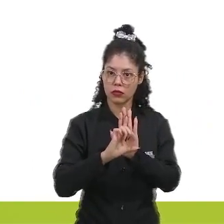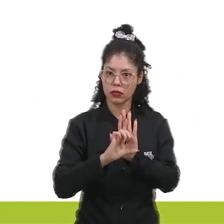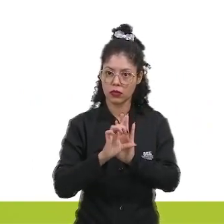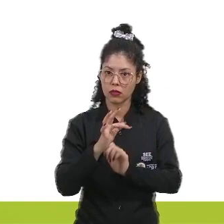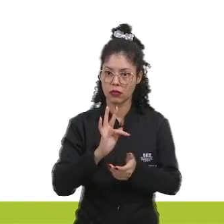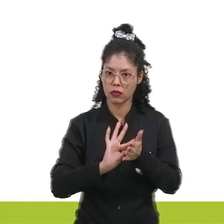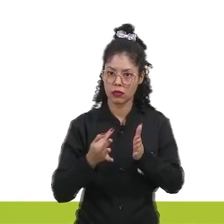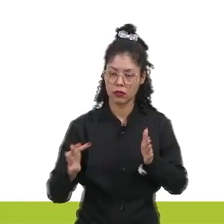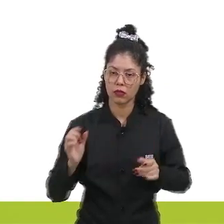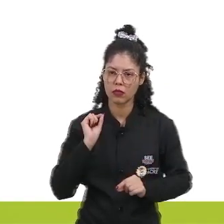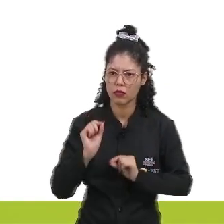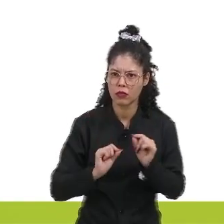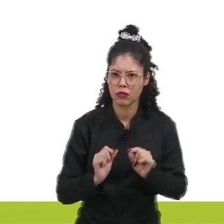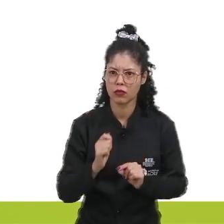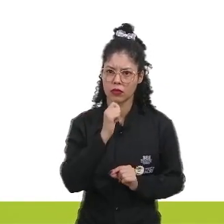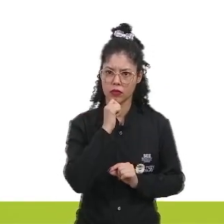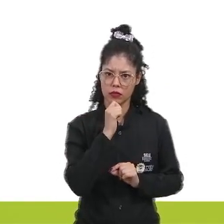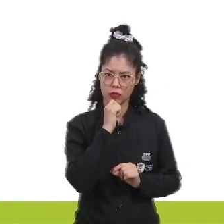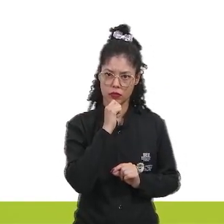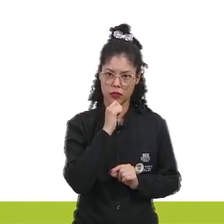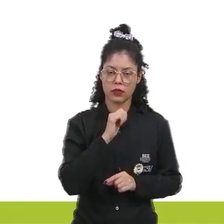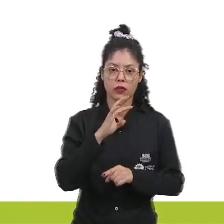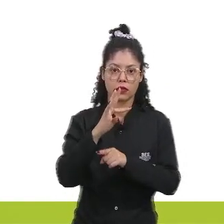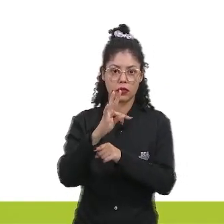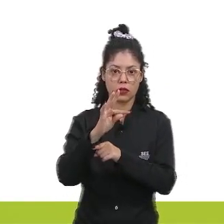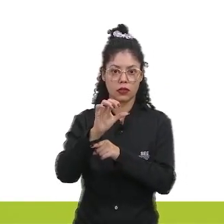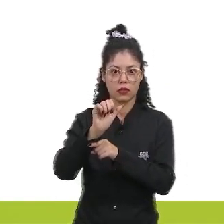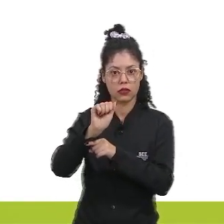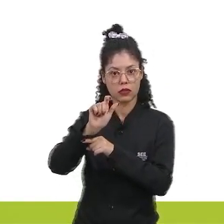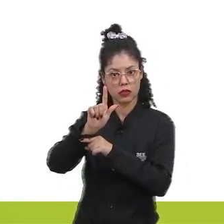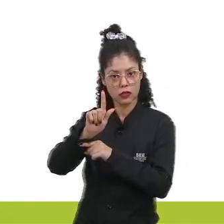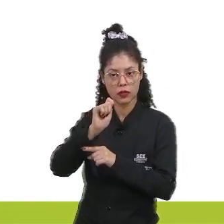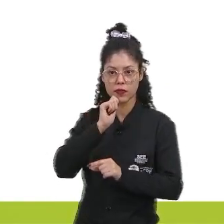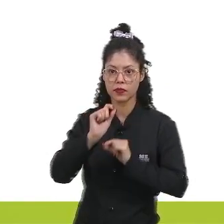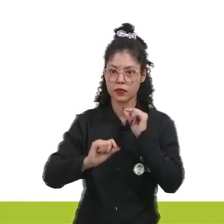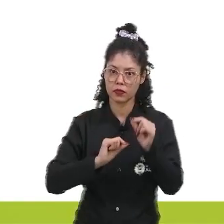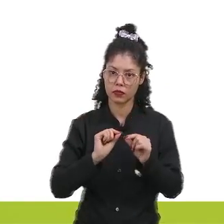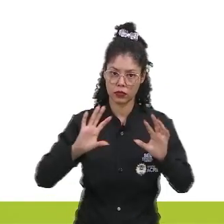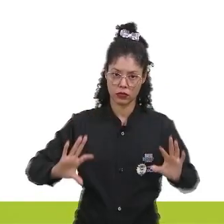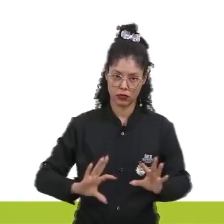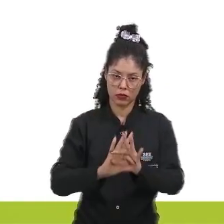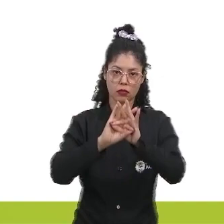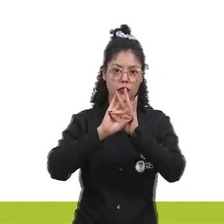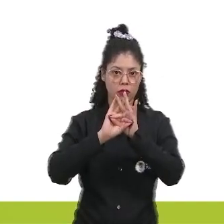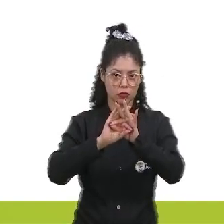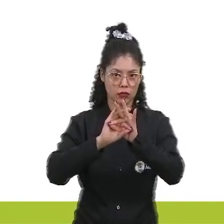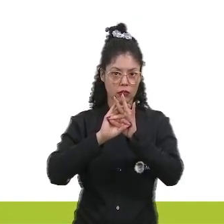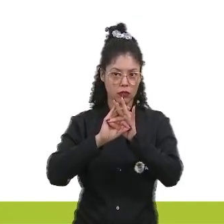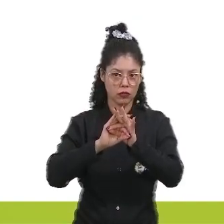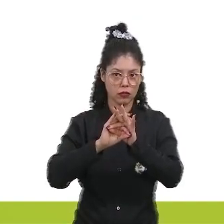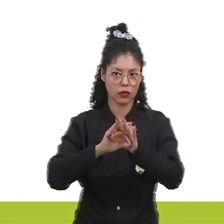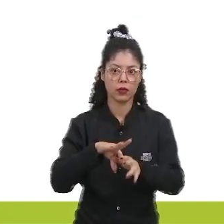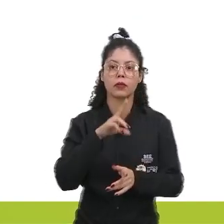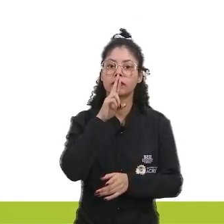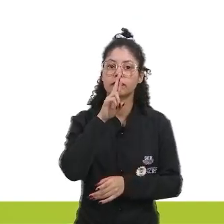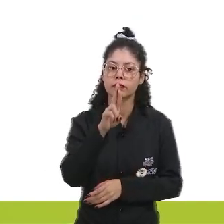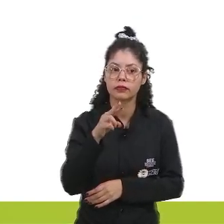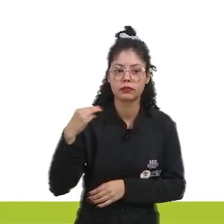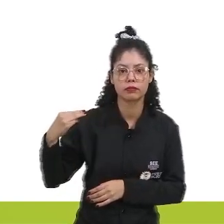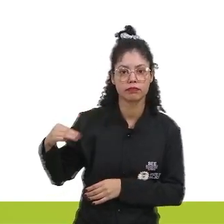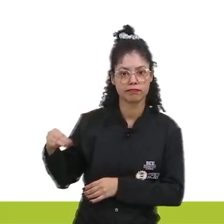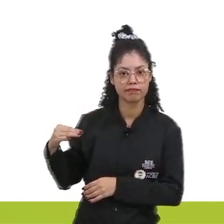formação. A gente viu lá atrás que a tangente ela está ligada ou relacionada a um cálculo